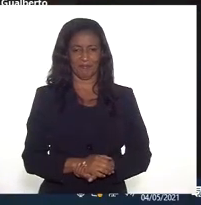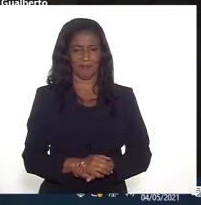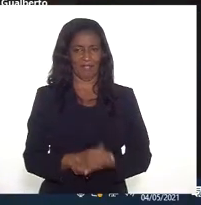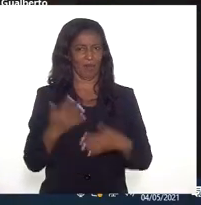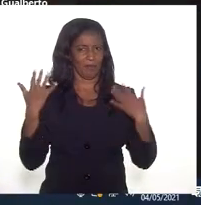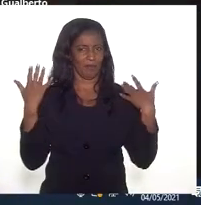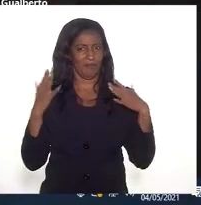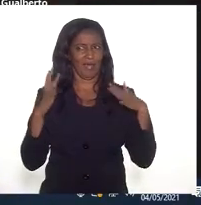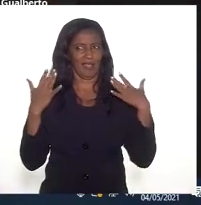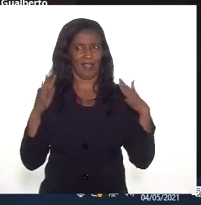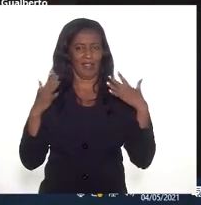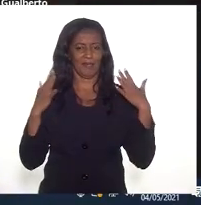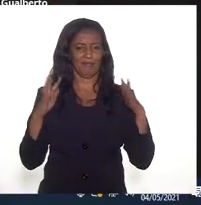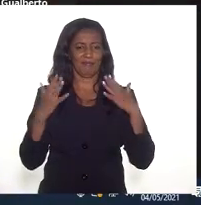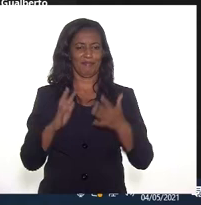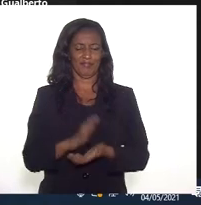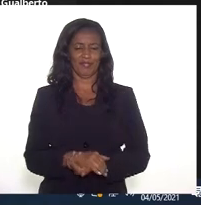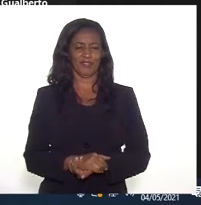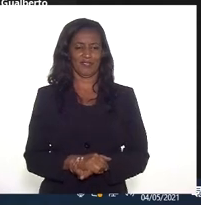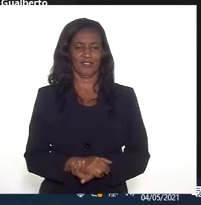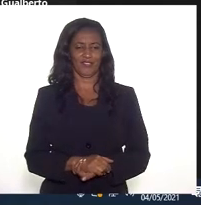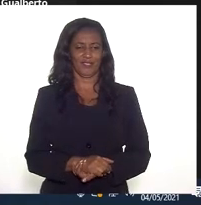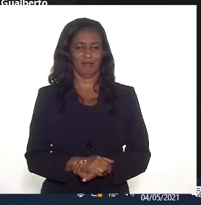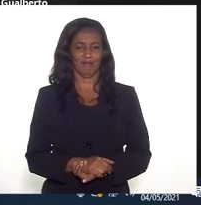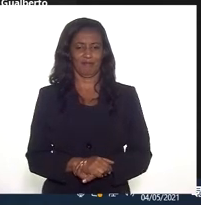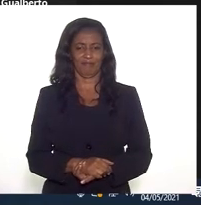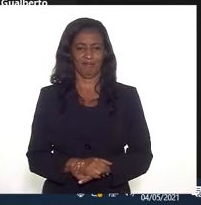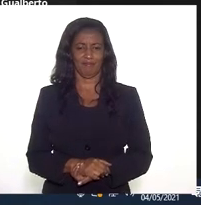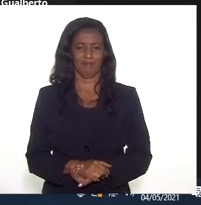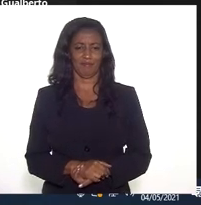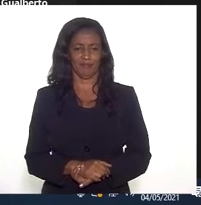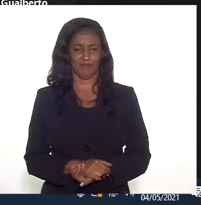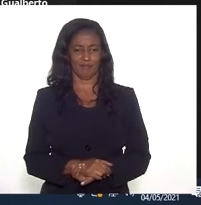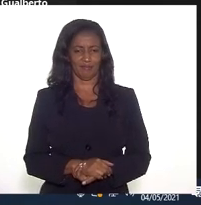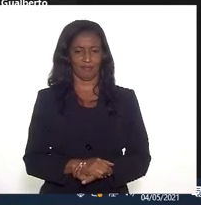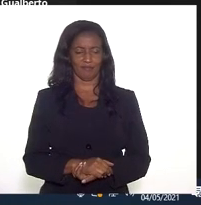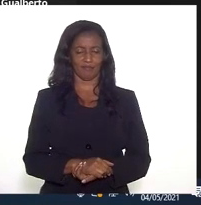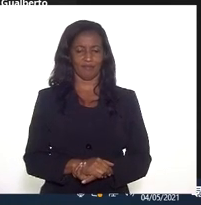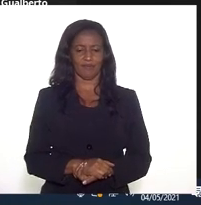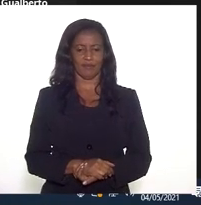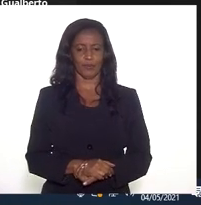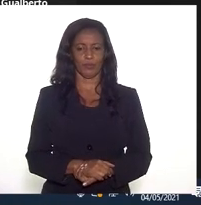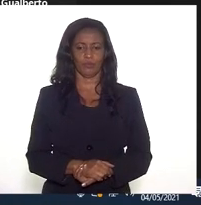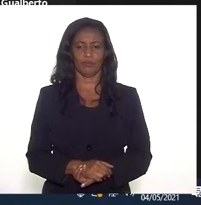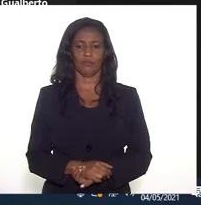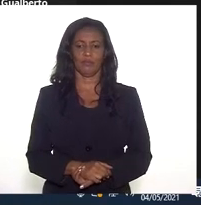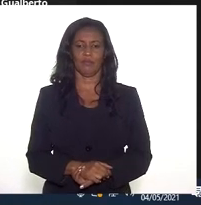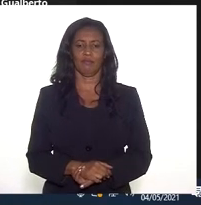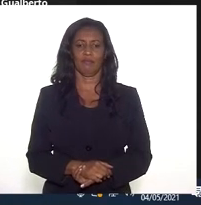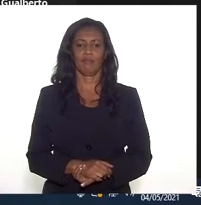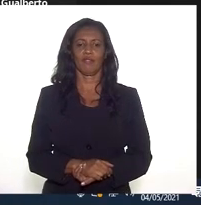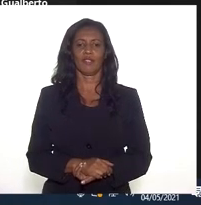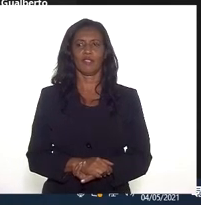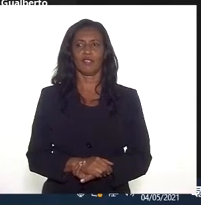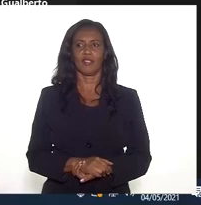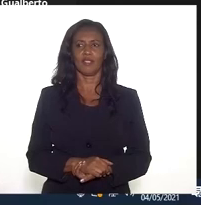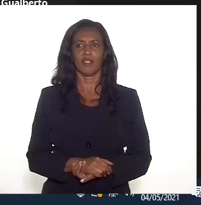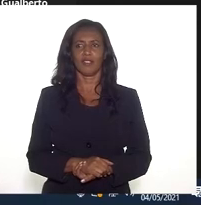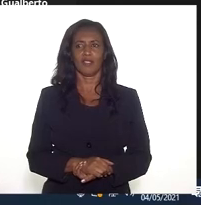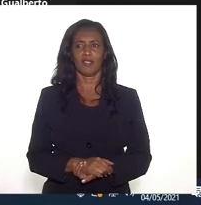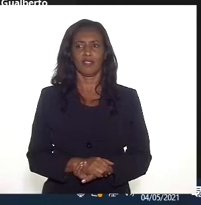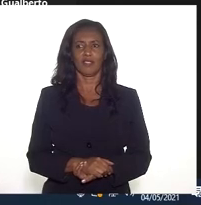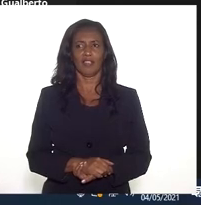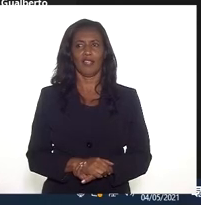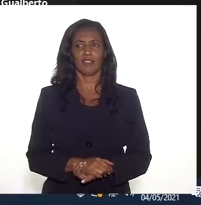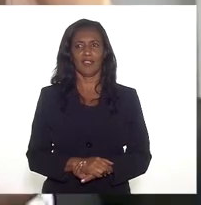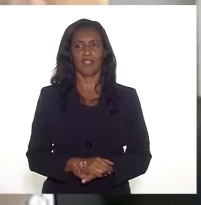Parabéns. 30 anos de idade. Parabéns, Val. Parabéns, Val. Obrigado aí, deputada Marta